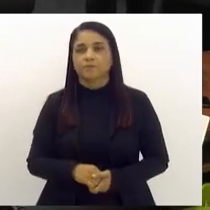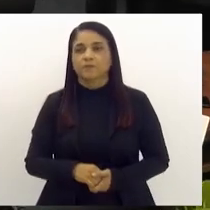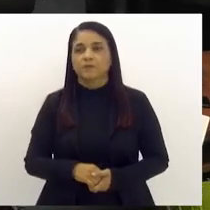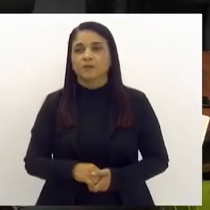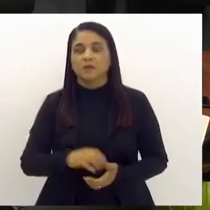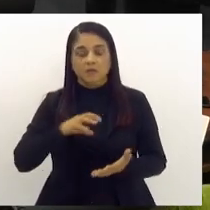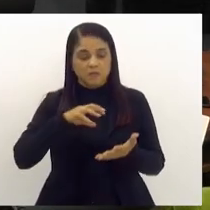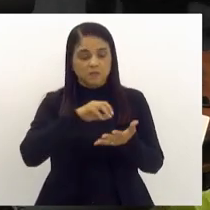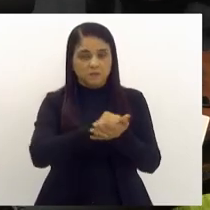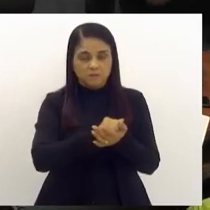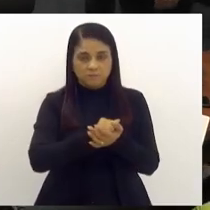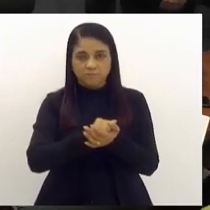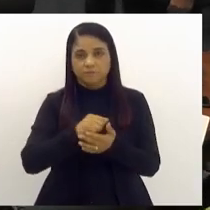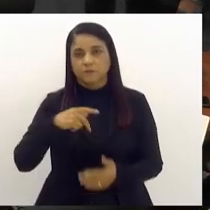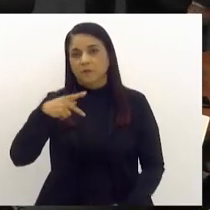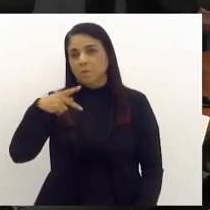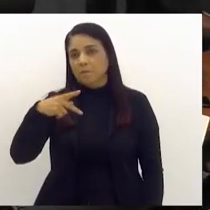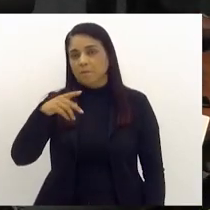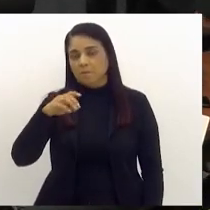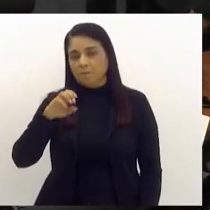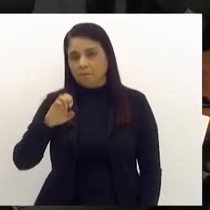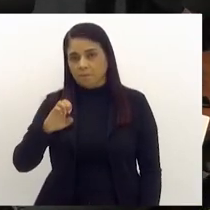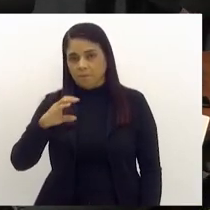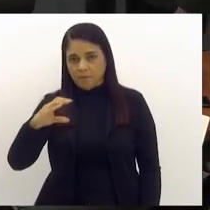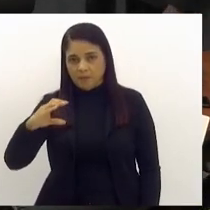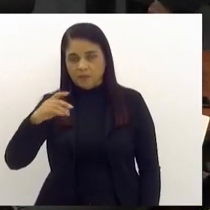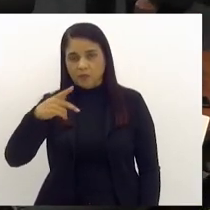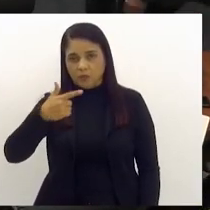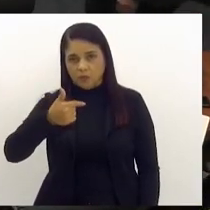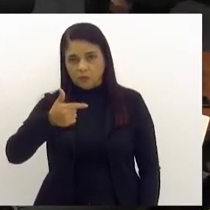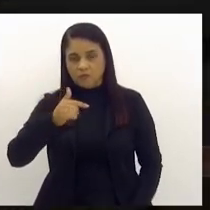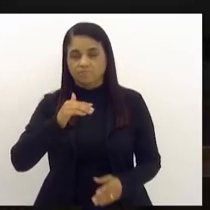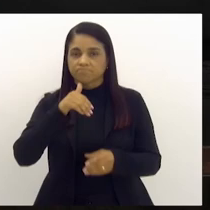registrar meu voto na PEC 12, favorável. Muito obrigado,